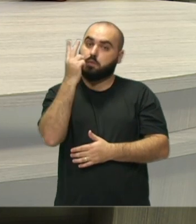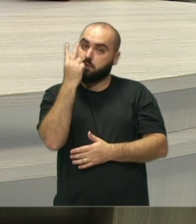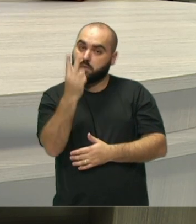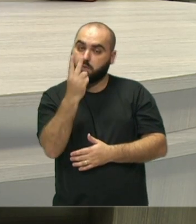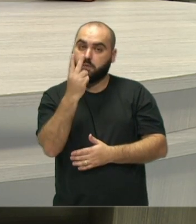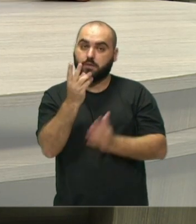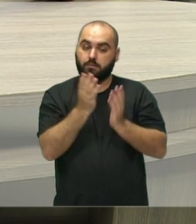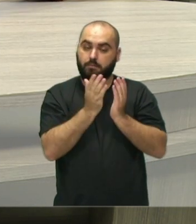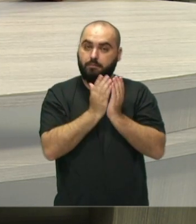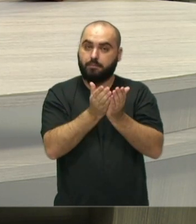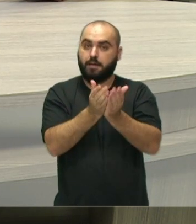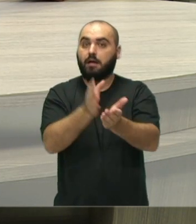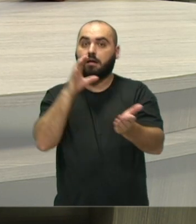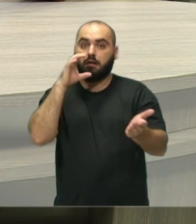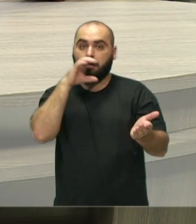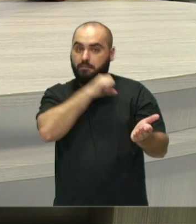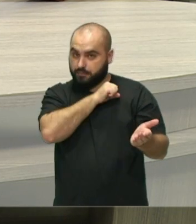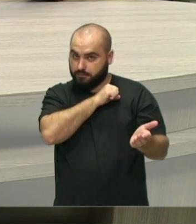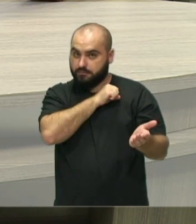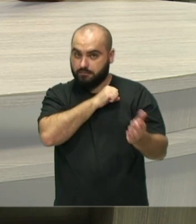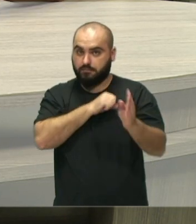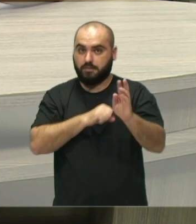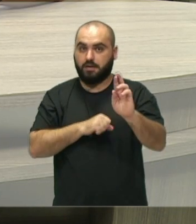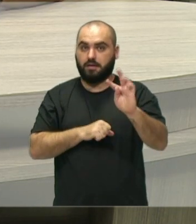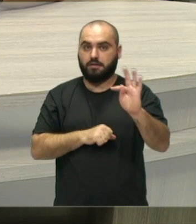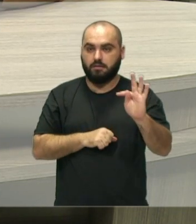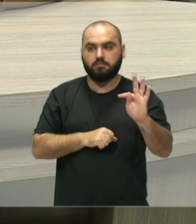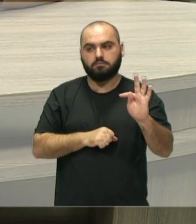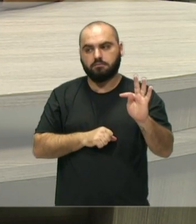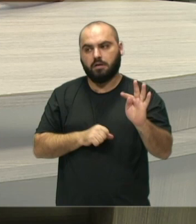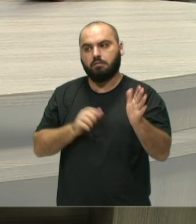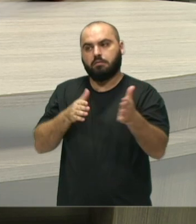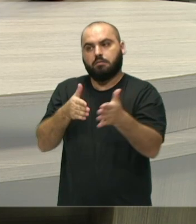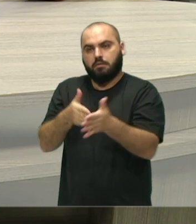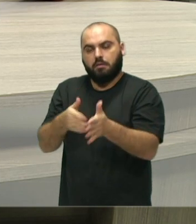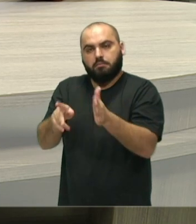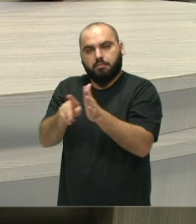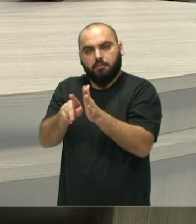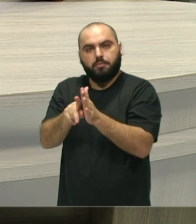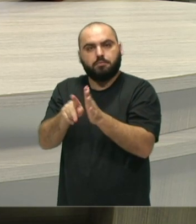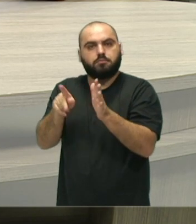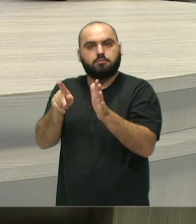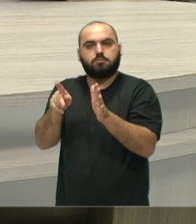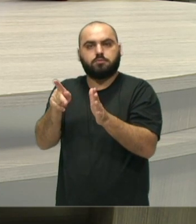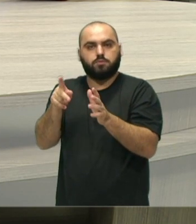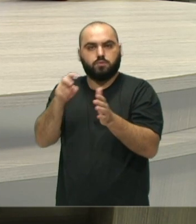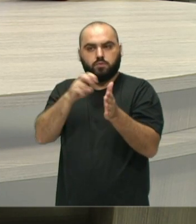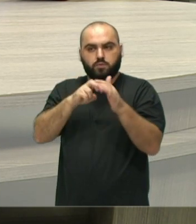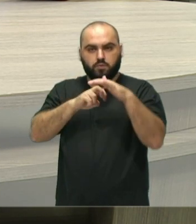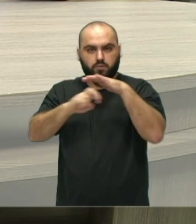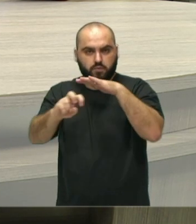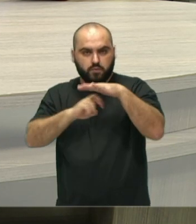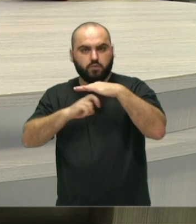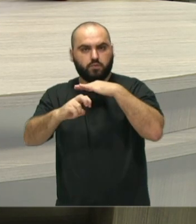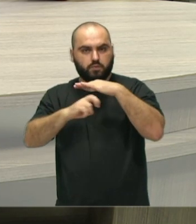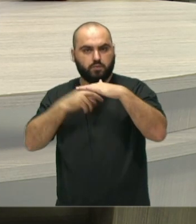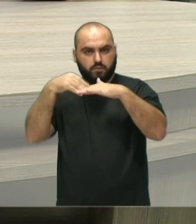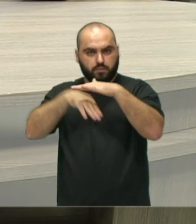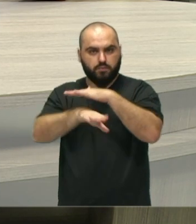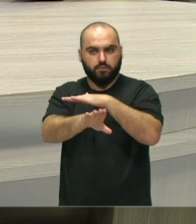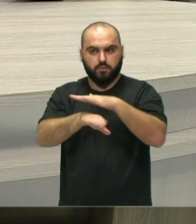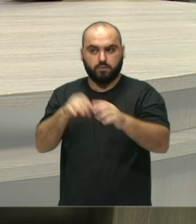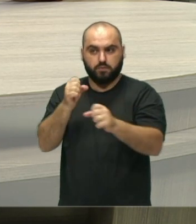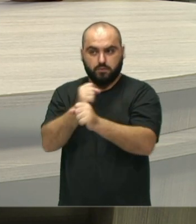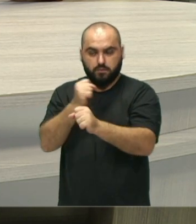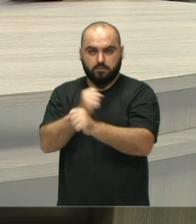de passageiros do BRT, enquanto o túnel está sendo construído. E essas barcas permanecerão na região